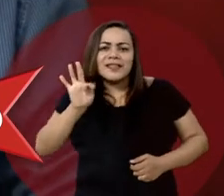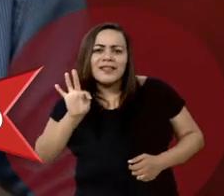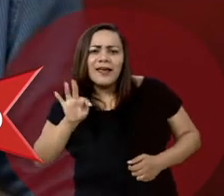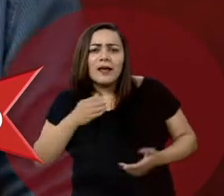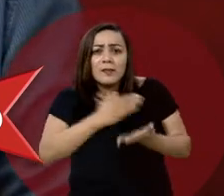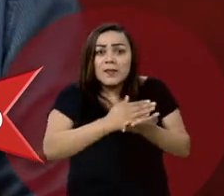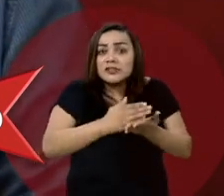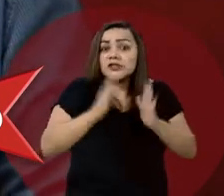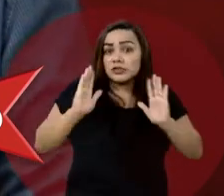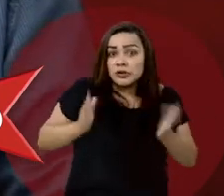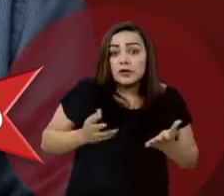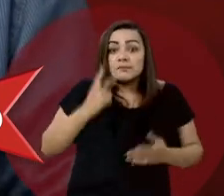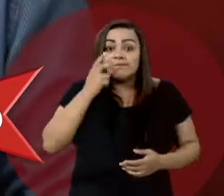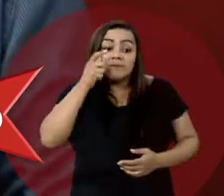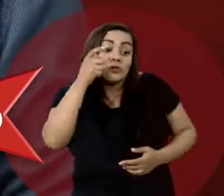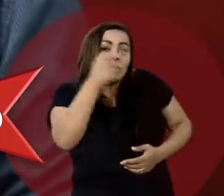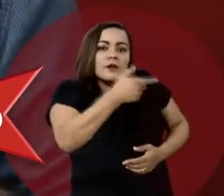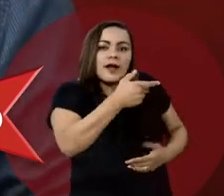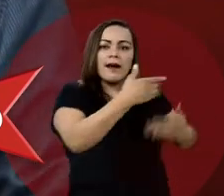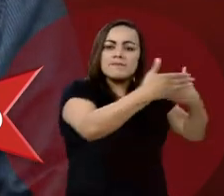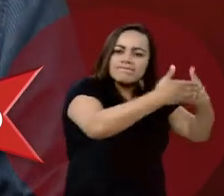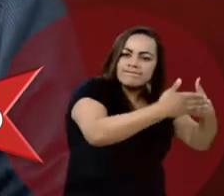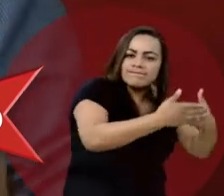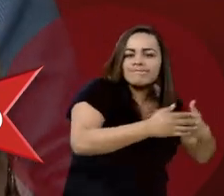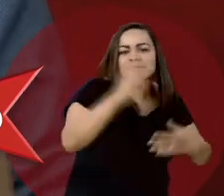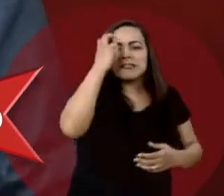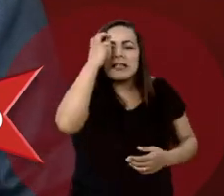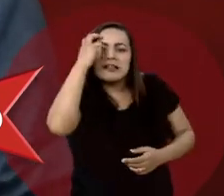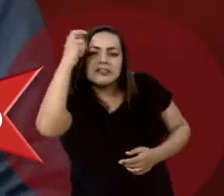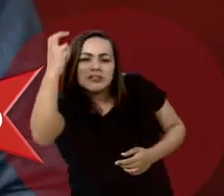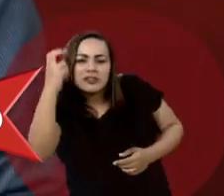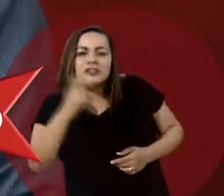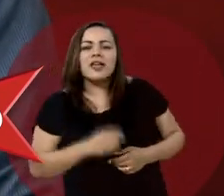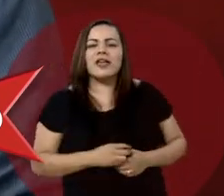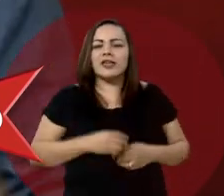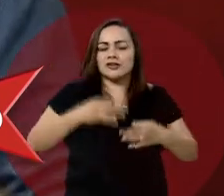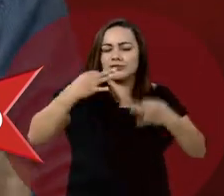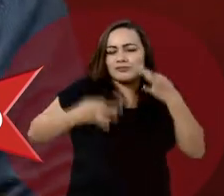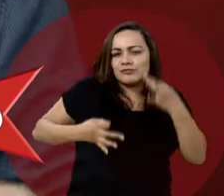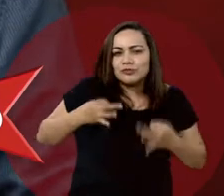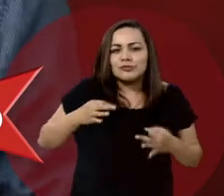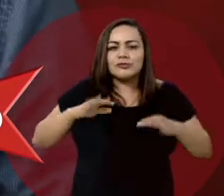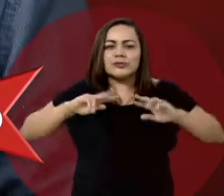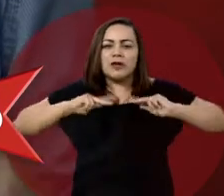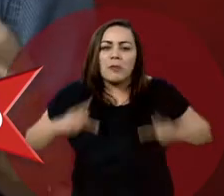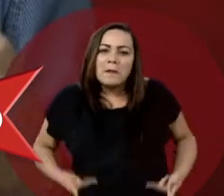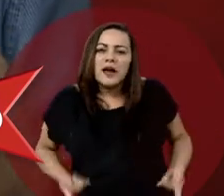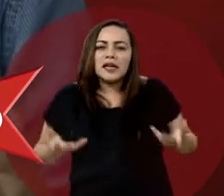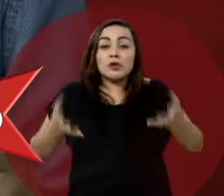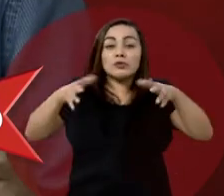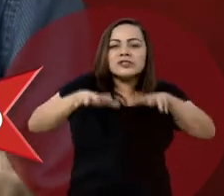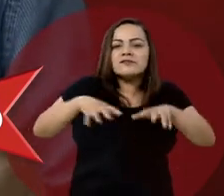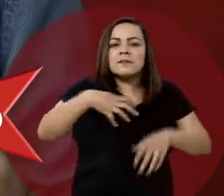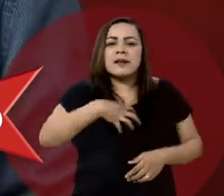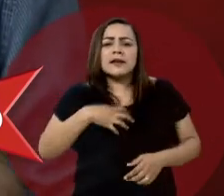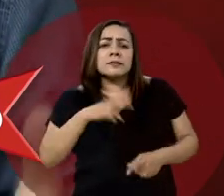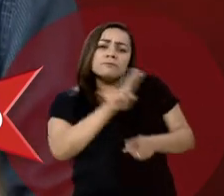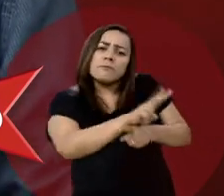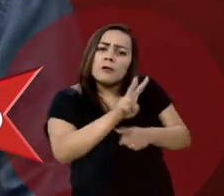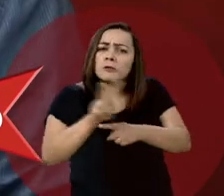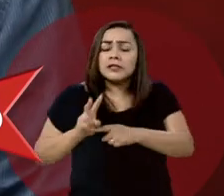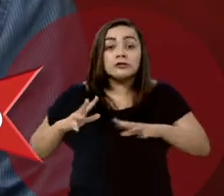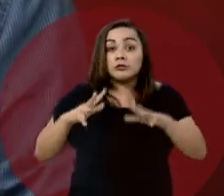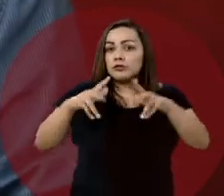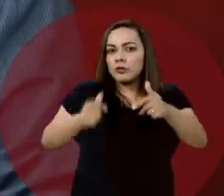hoje, vamos olhar para a cidade de forma mais inteligente, mais justa, humana, inclusiva, de maneira a cuidar